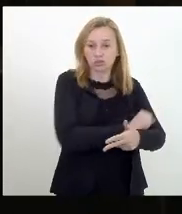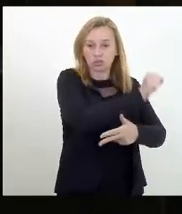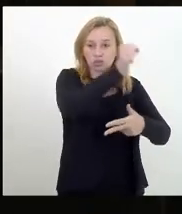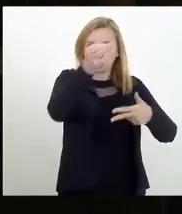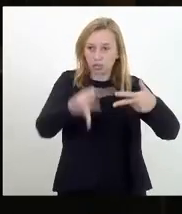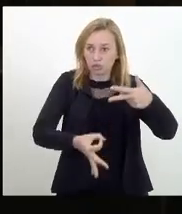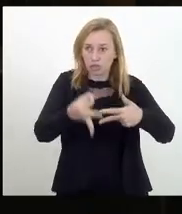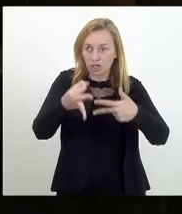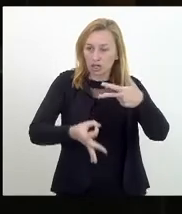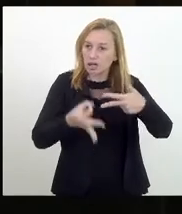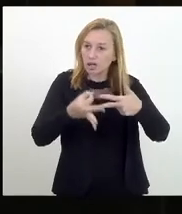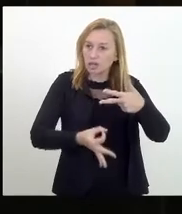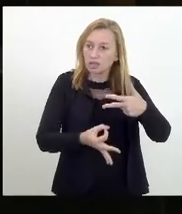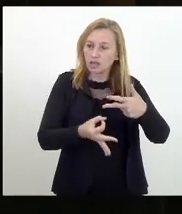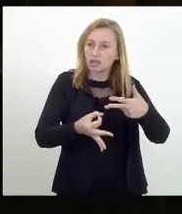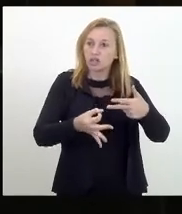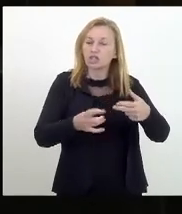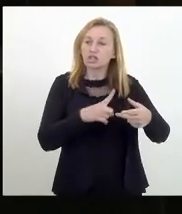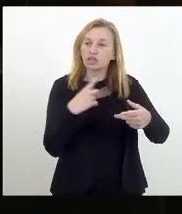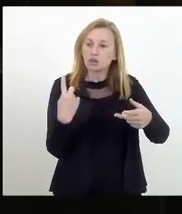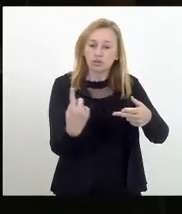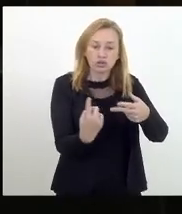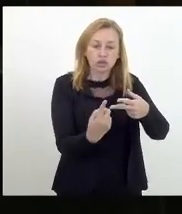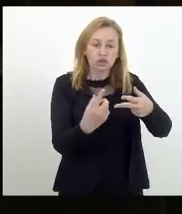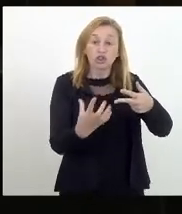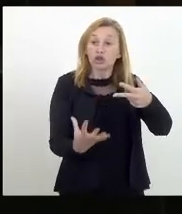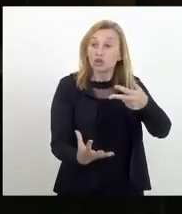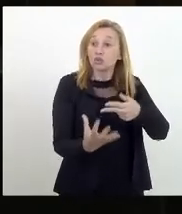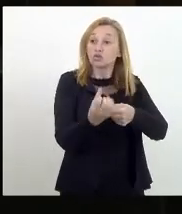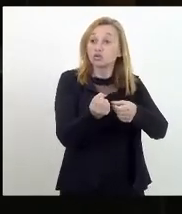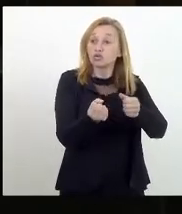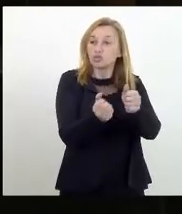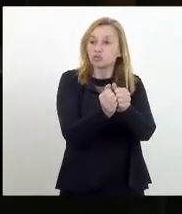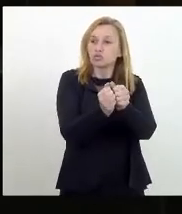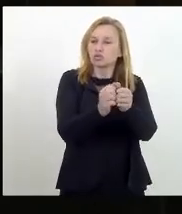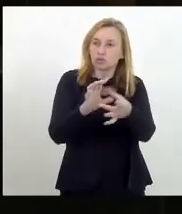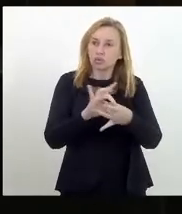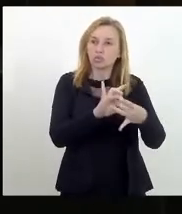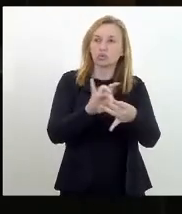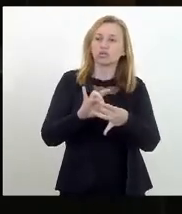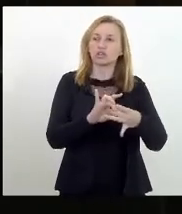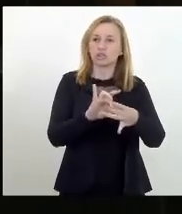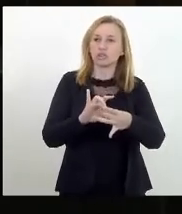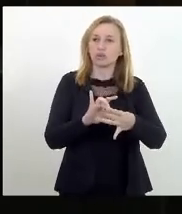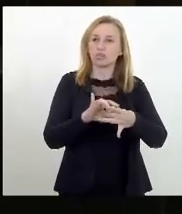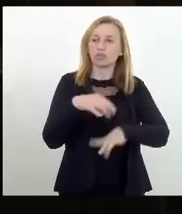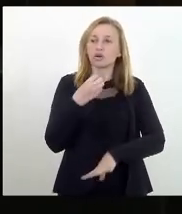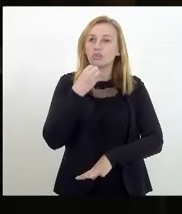instituições que trabalhamos Unidos pelo bem do Brasil